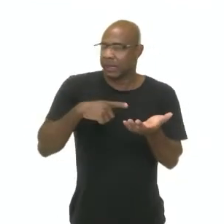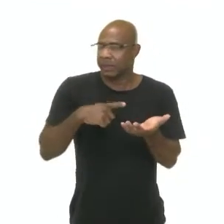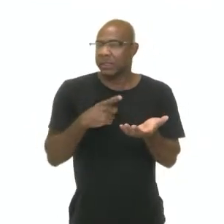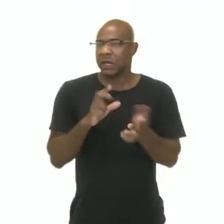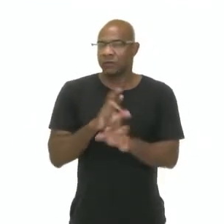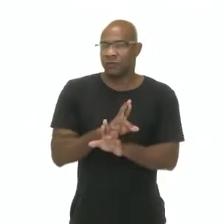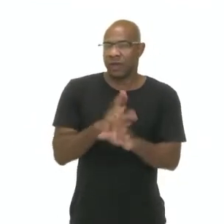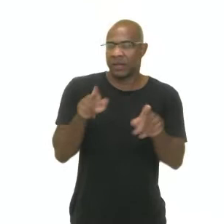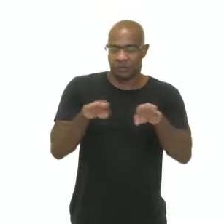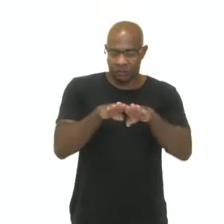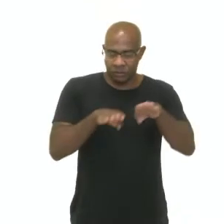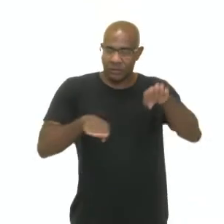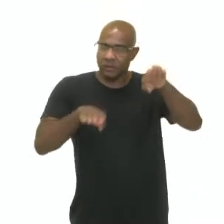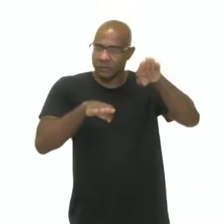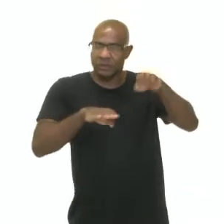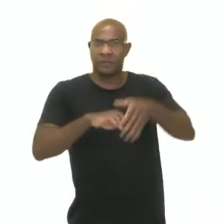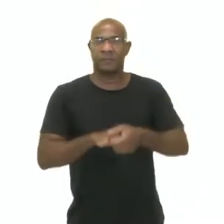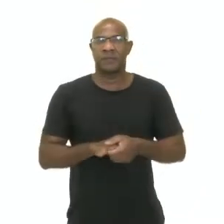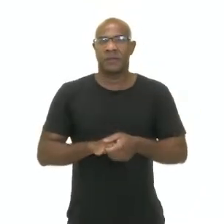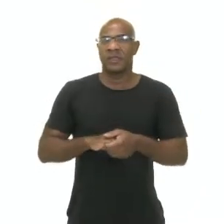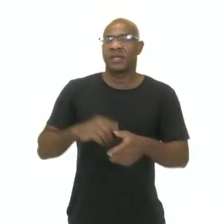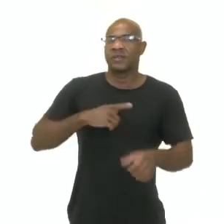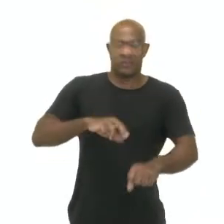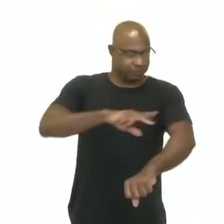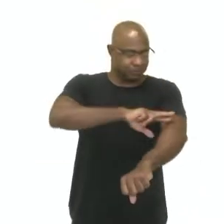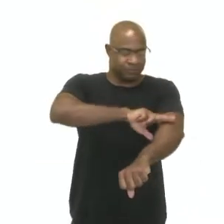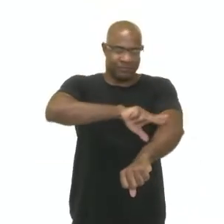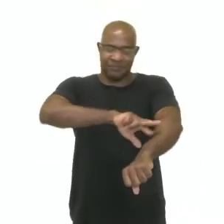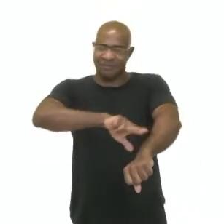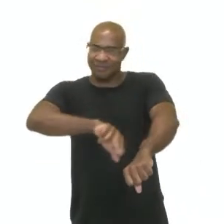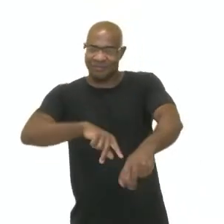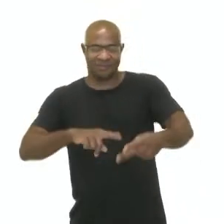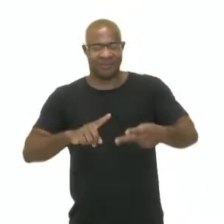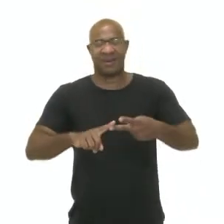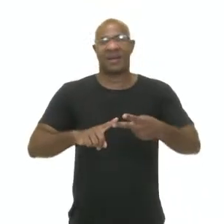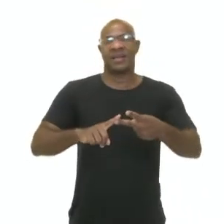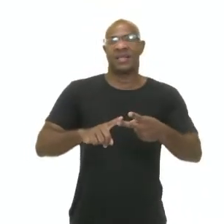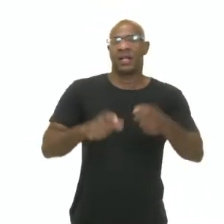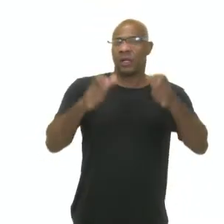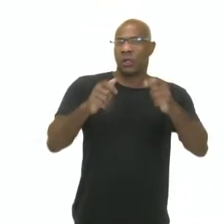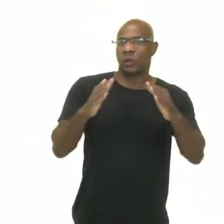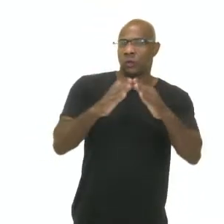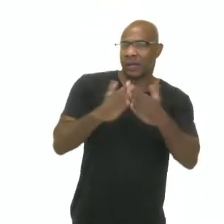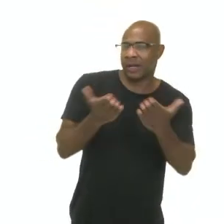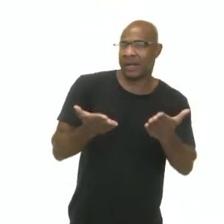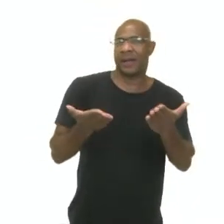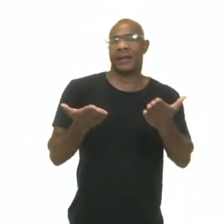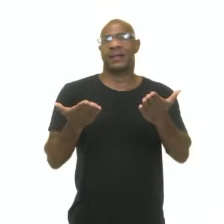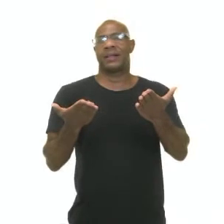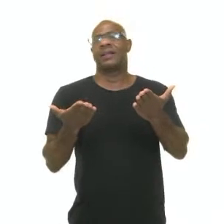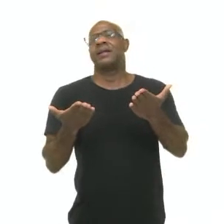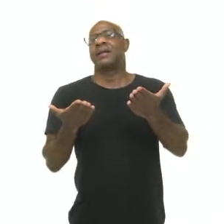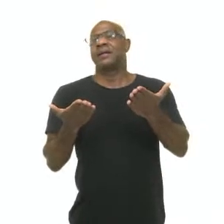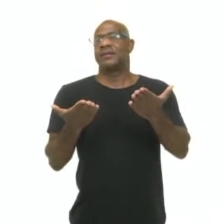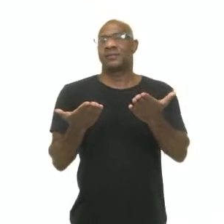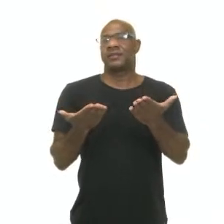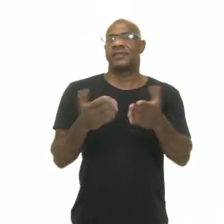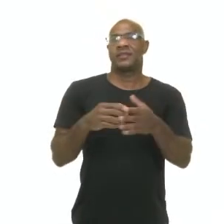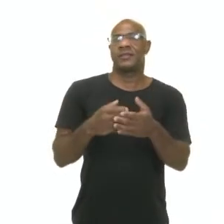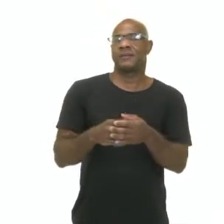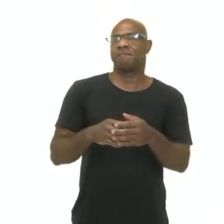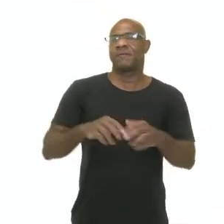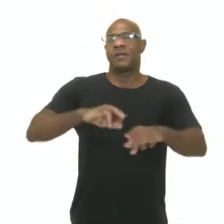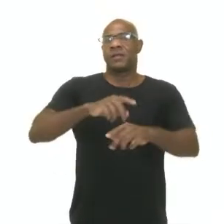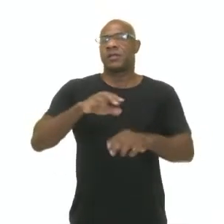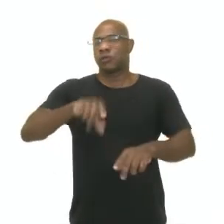de gênero, de raça, de classe, local de residência, opção de lazer, ideologia, escolha